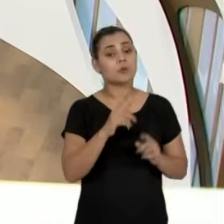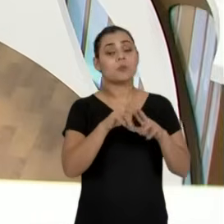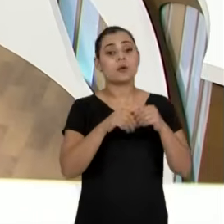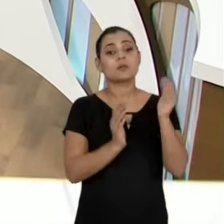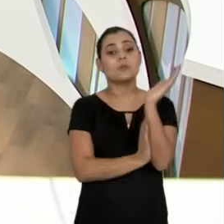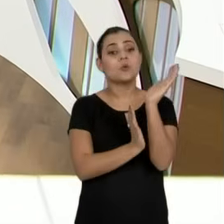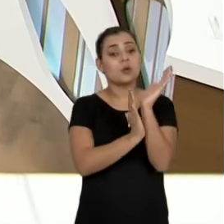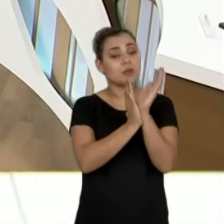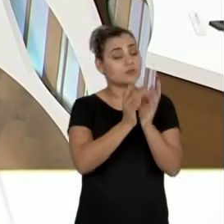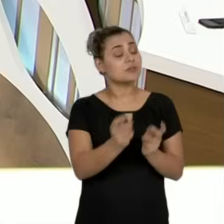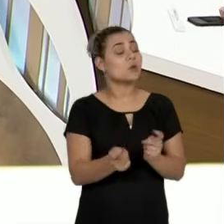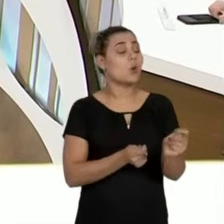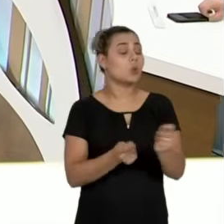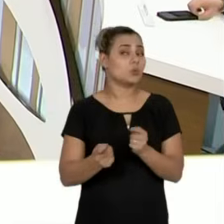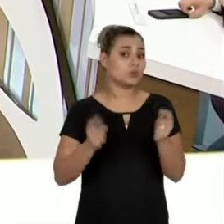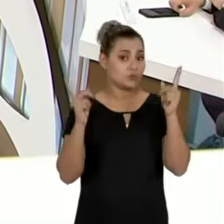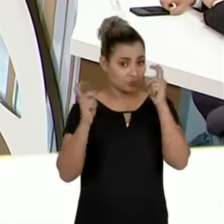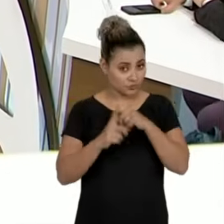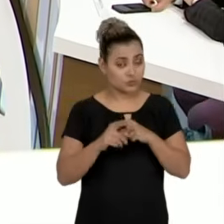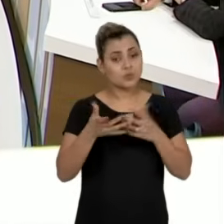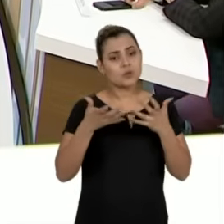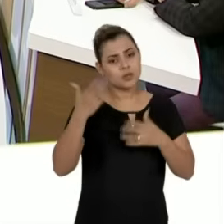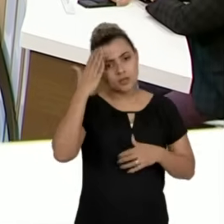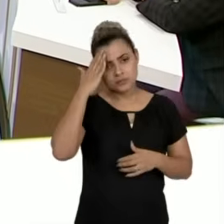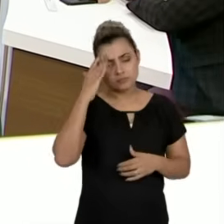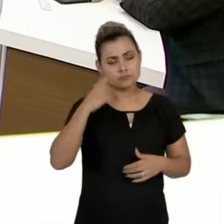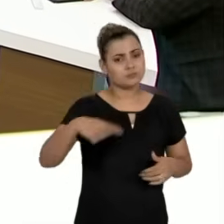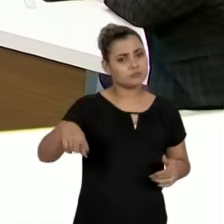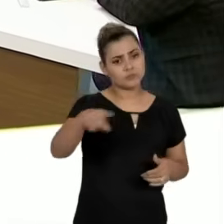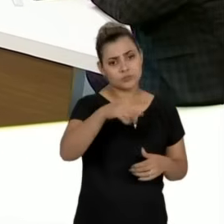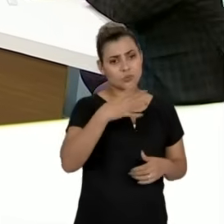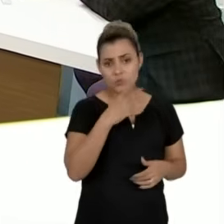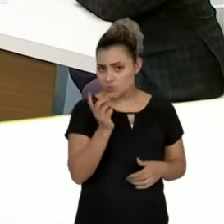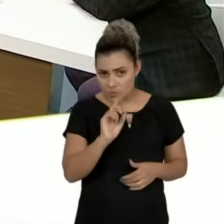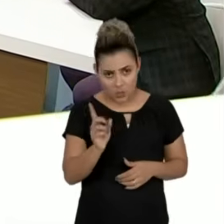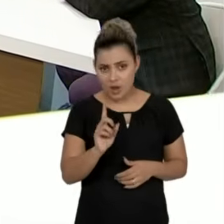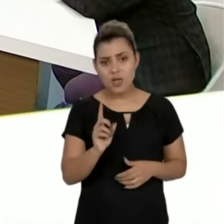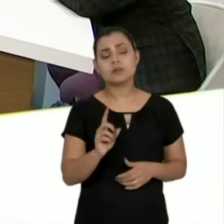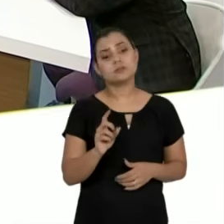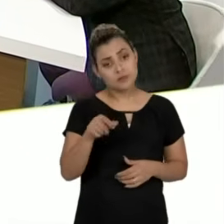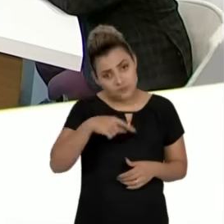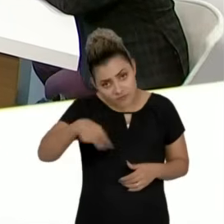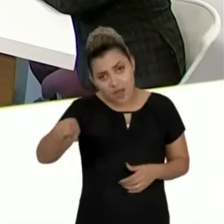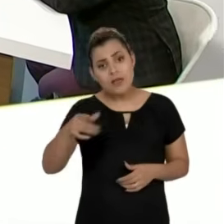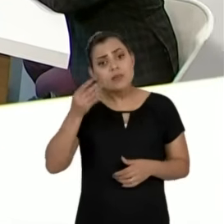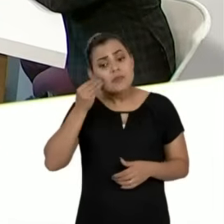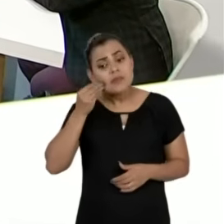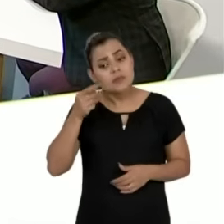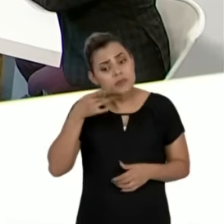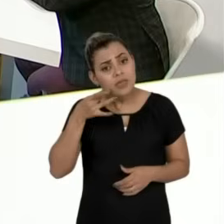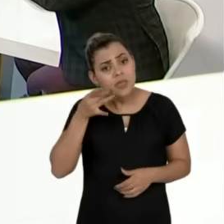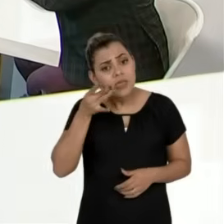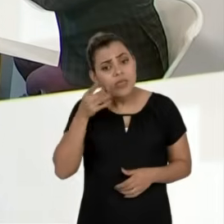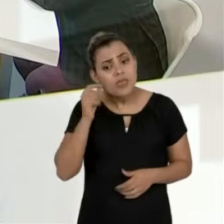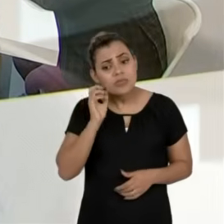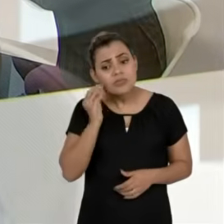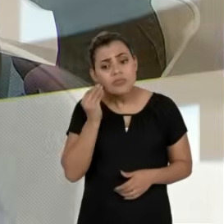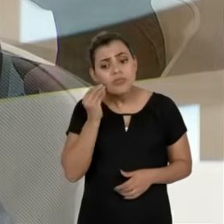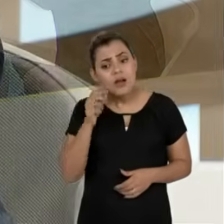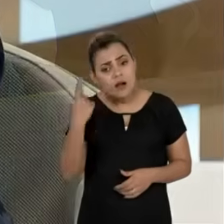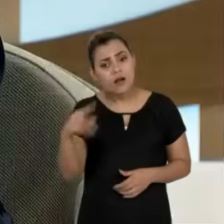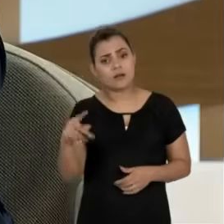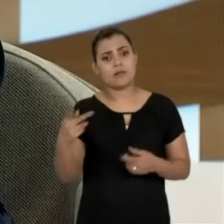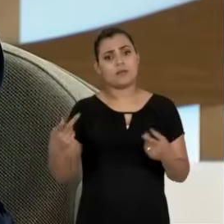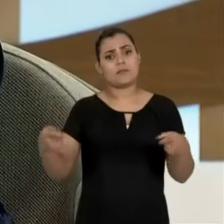burocracia, de tanto controle. Eu gostaria que as pessoas que não conhecem o Fundo Amazônia fossem lá, tentassem executar lá um projeto com o Fundo Amazônia,